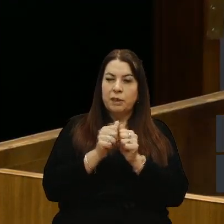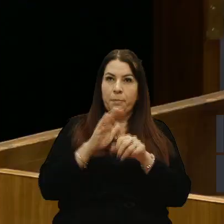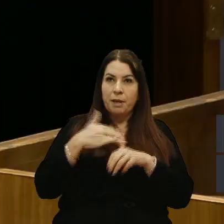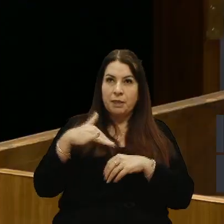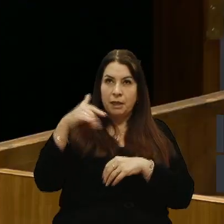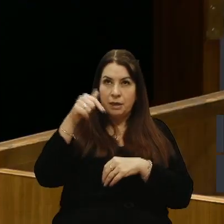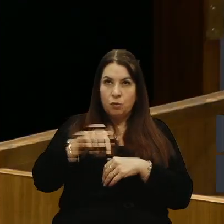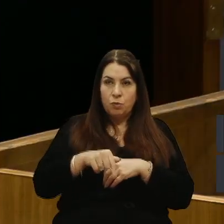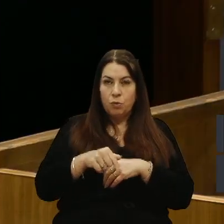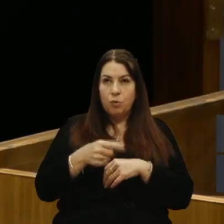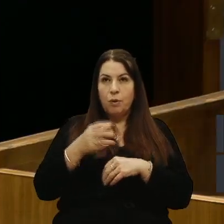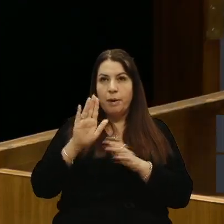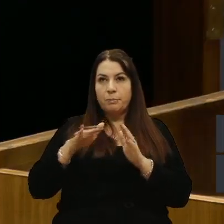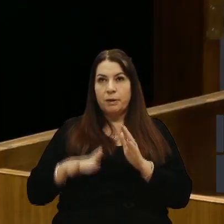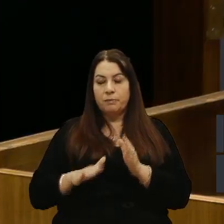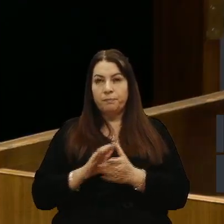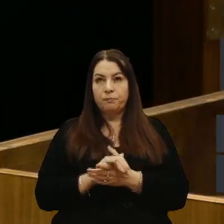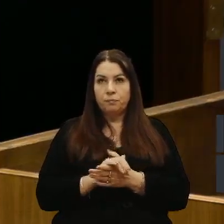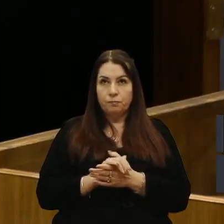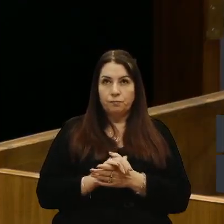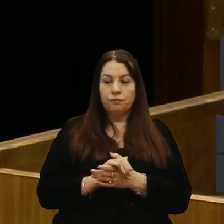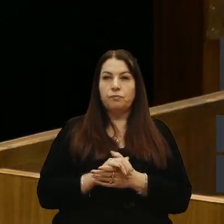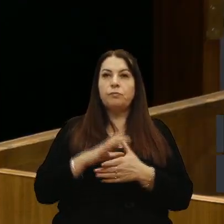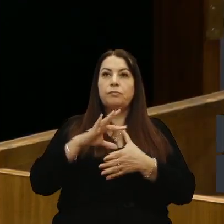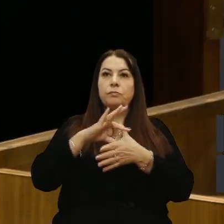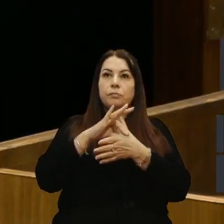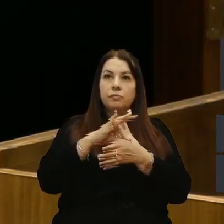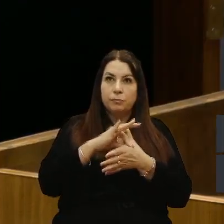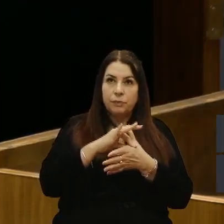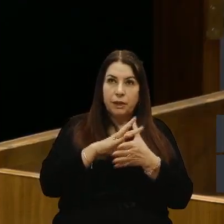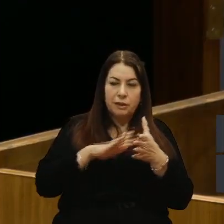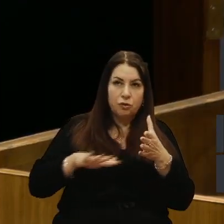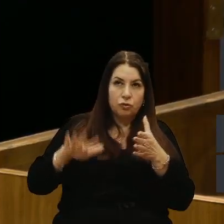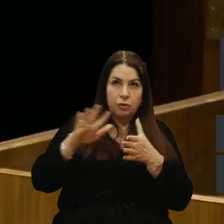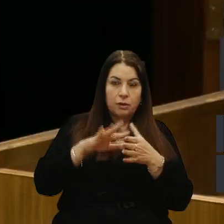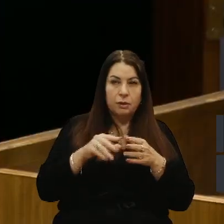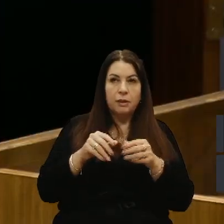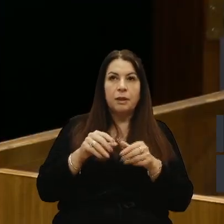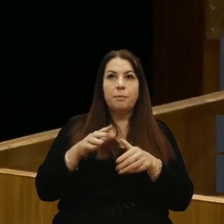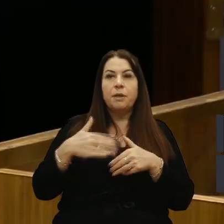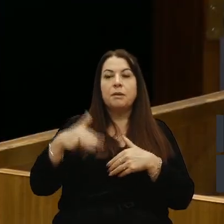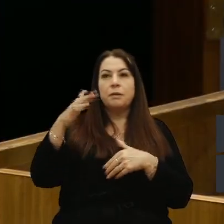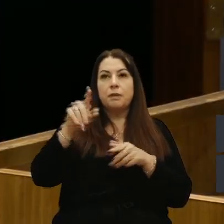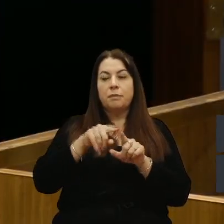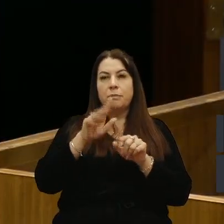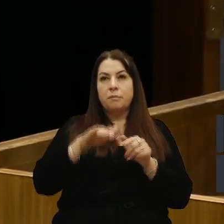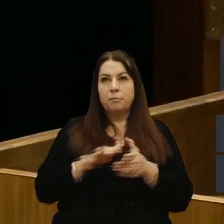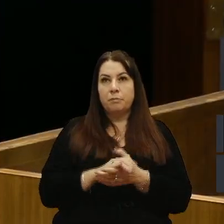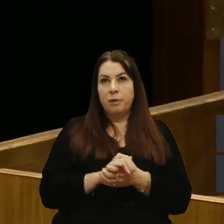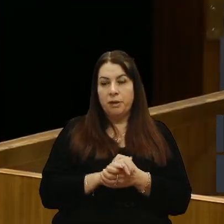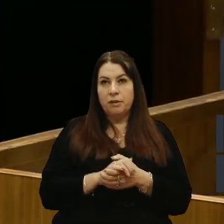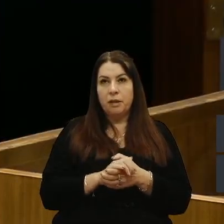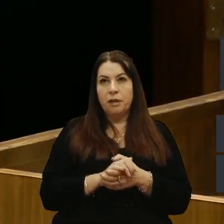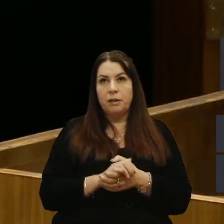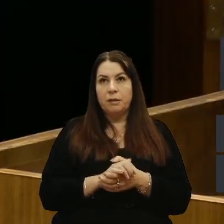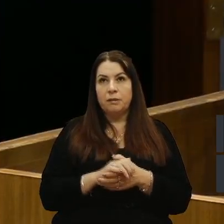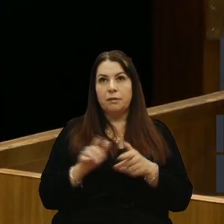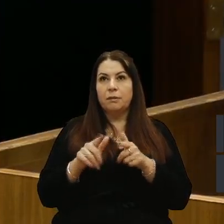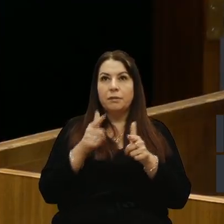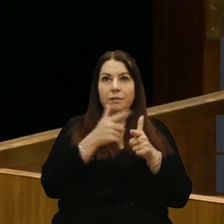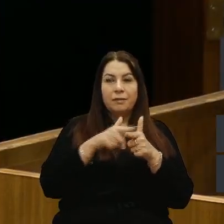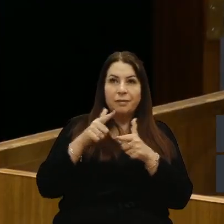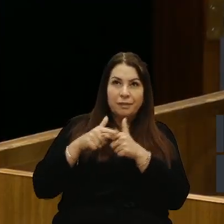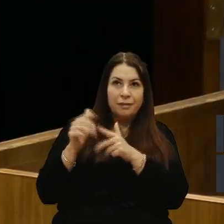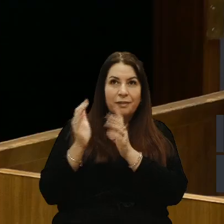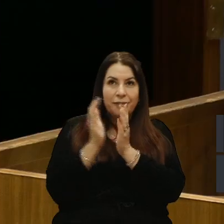mais caro ou está mais barato? A carne, em geral, está mais cara ou está mais barata? Então, o problema dos